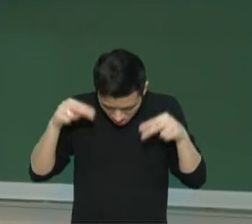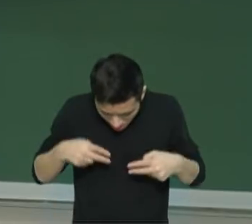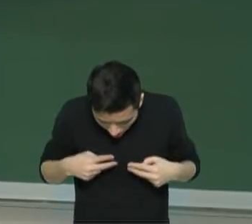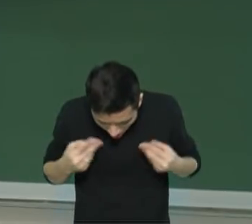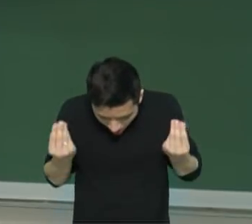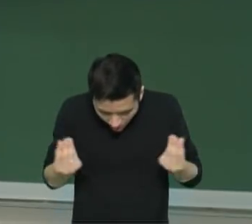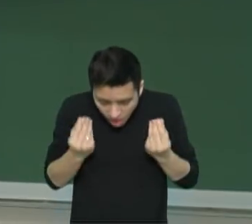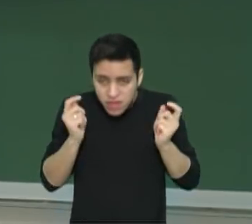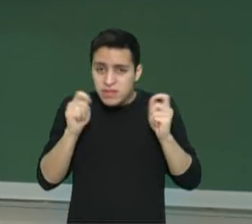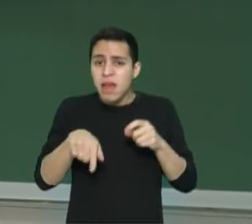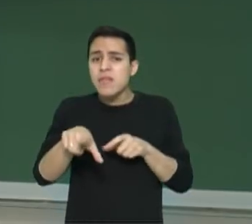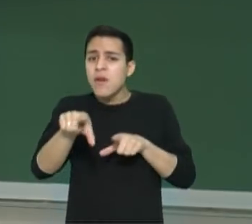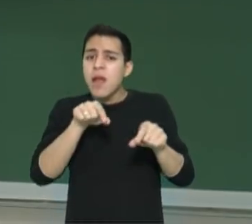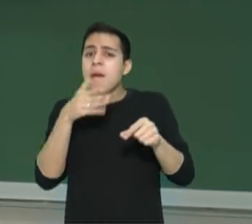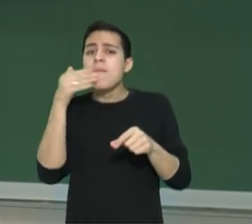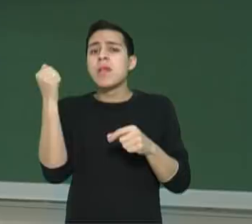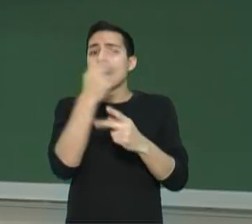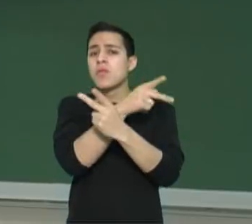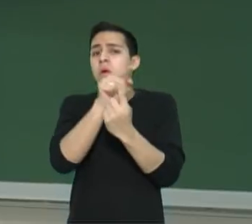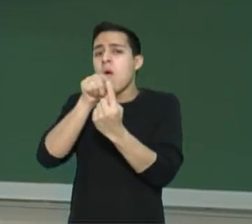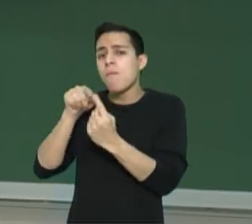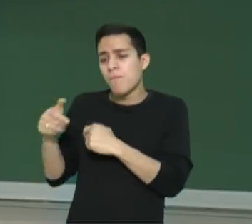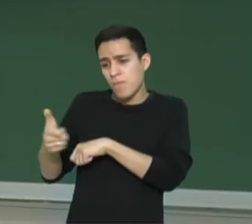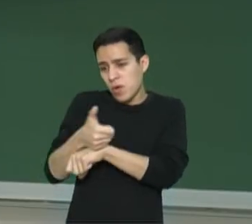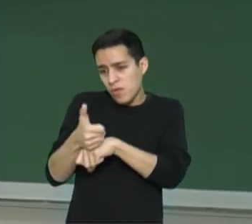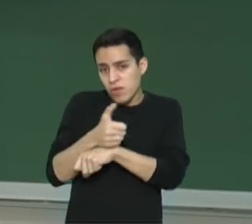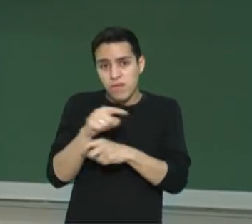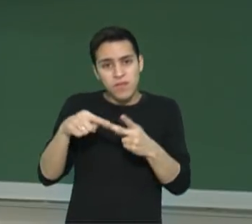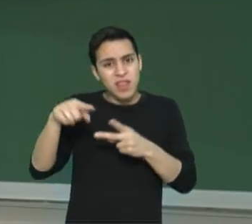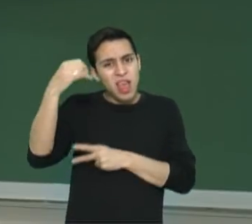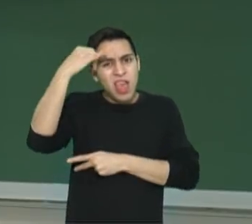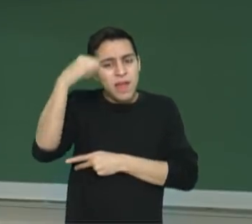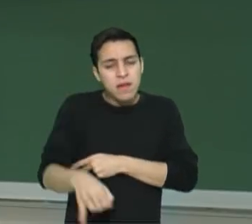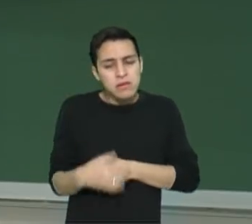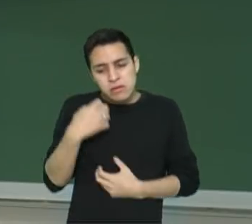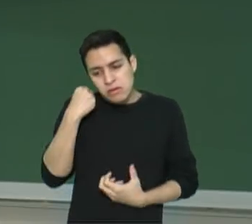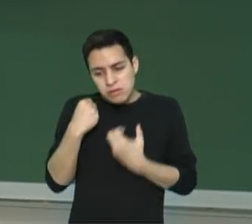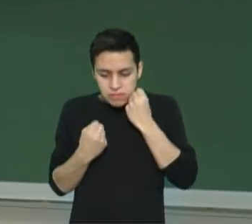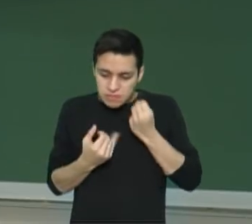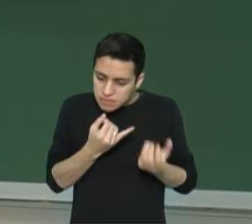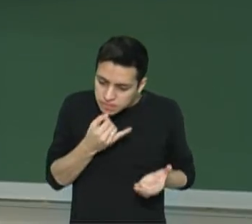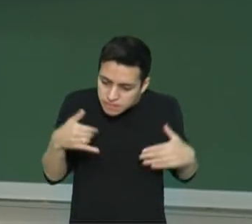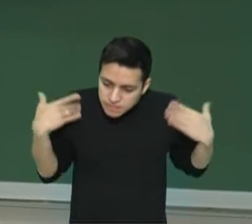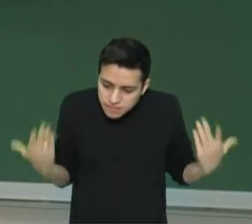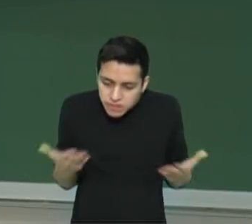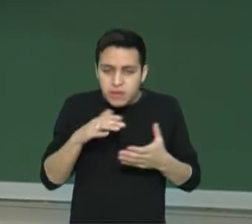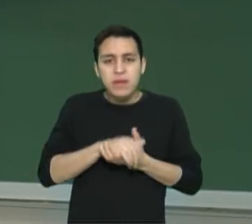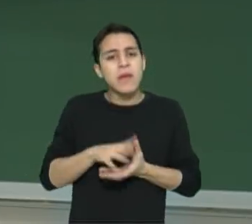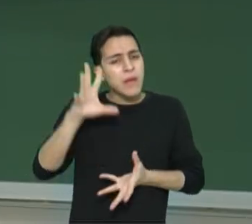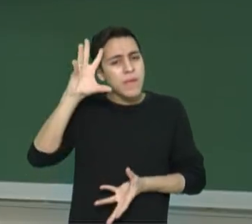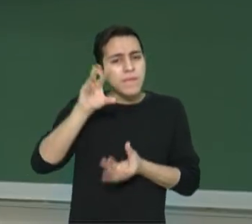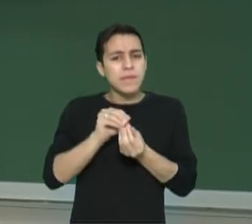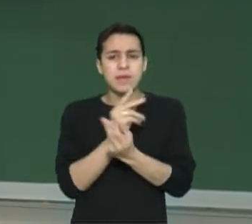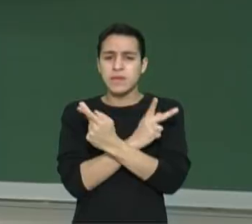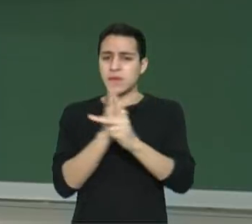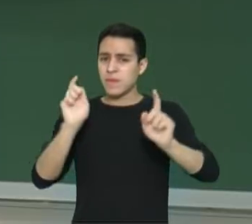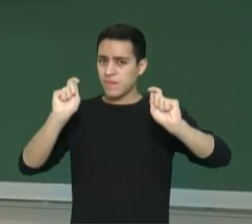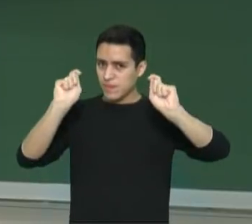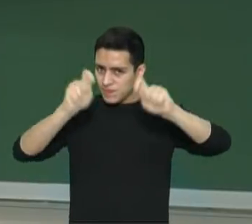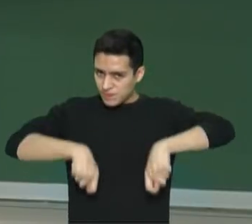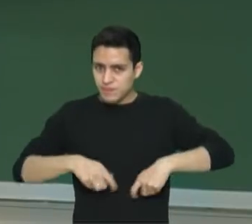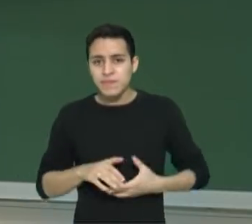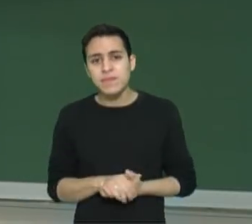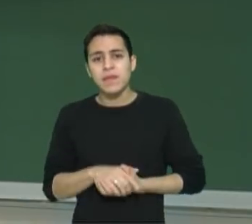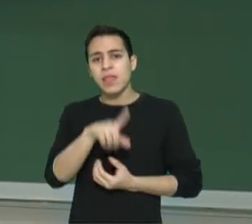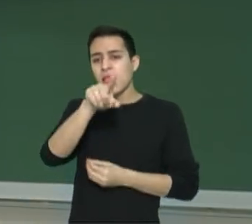Porque você pode escolher melhor a sua profissão, porque você evita ficar tão frustrado, né? Entendendo o teu potencial. Né? Então